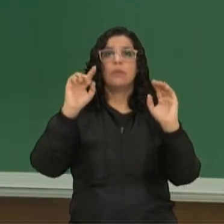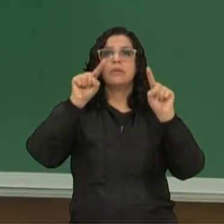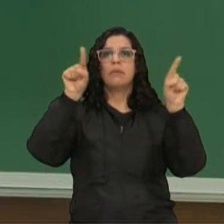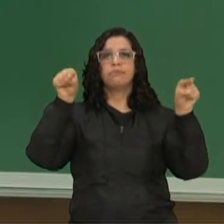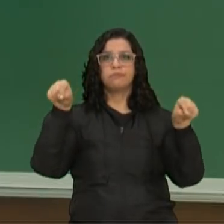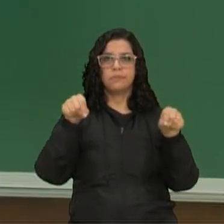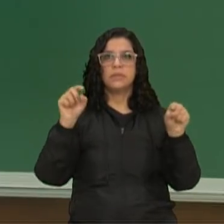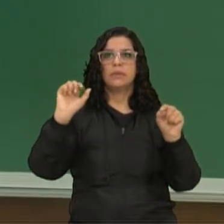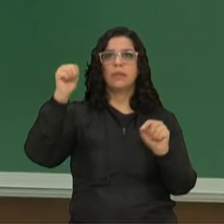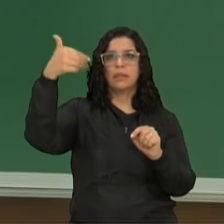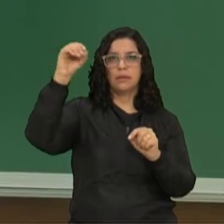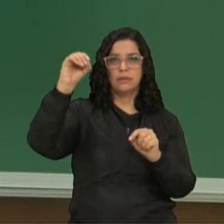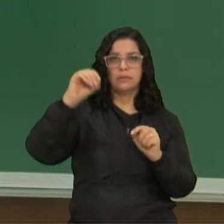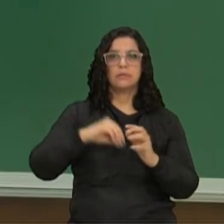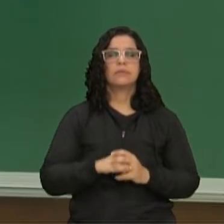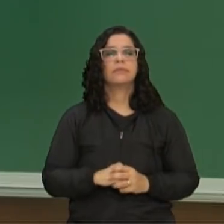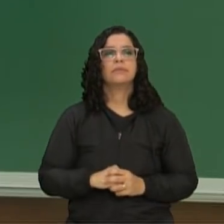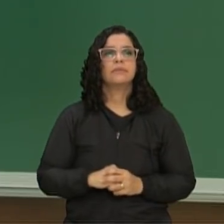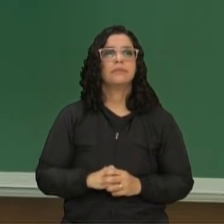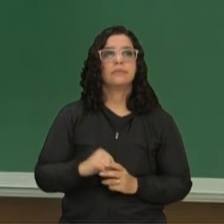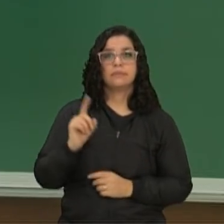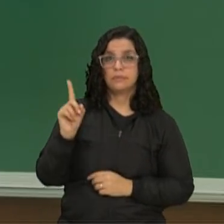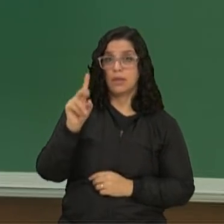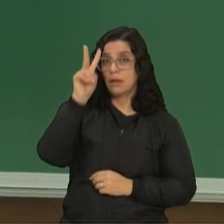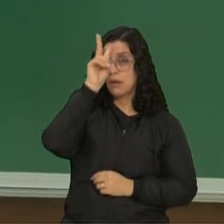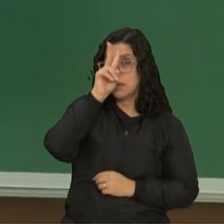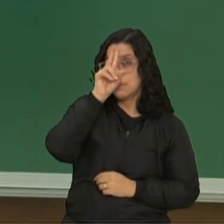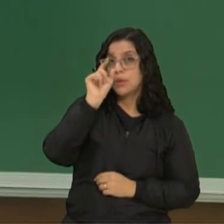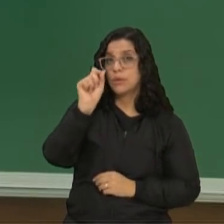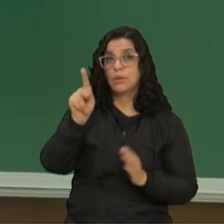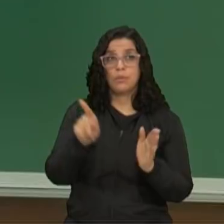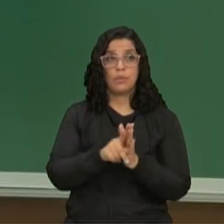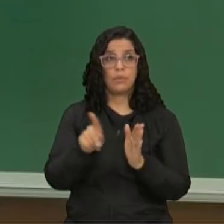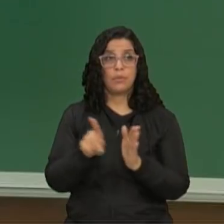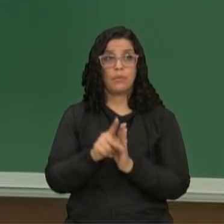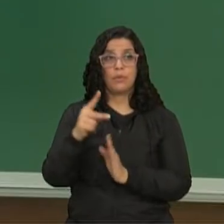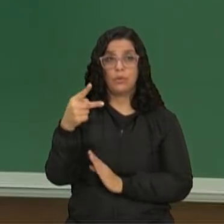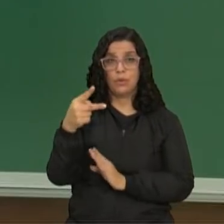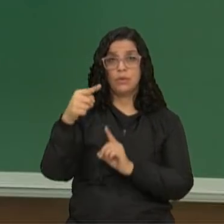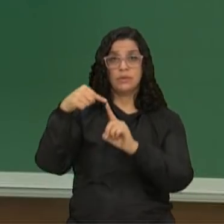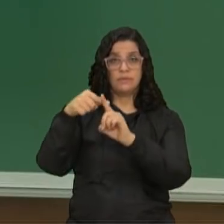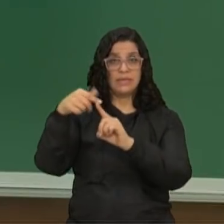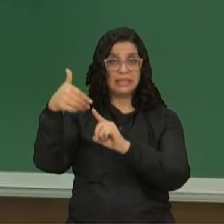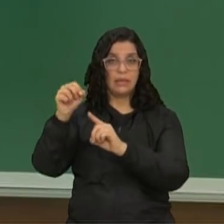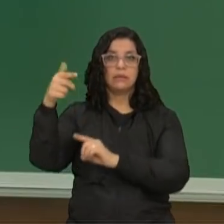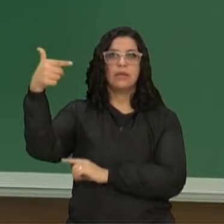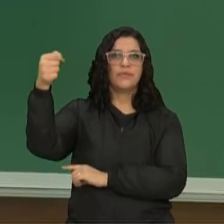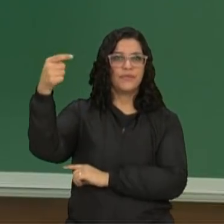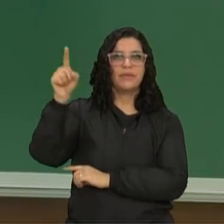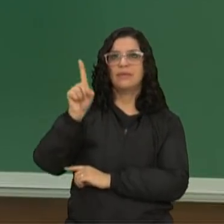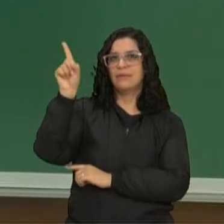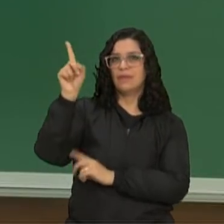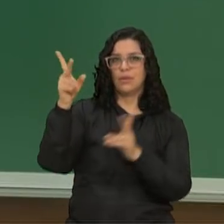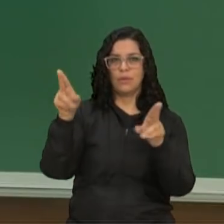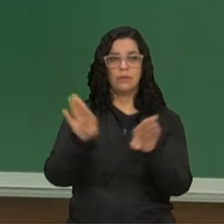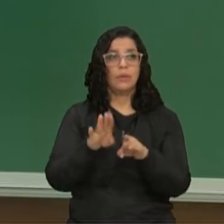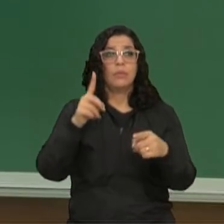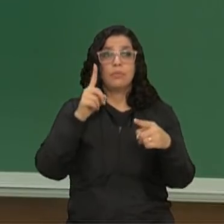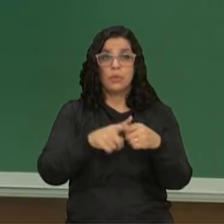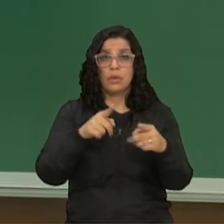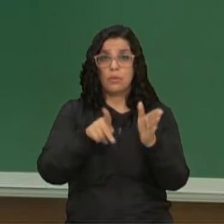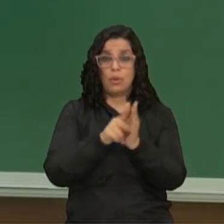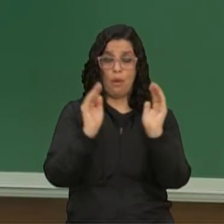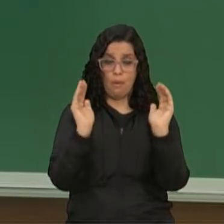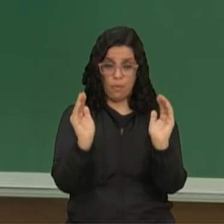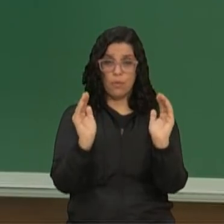depois elevado à 10ª potência. Né? Relembrando, aqui é 2 vezes 10, vai dar o 20 de lá. Por quê? Porque esta